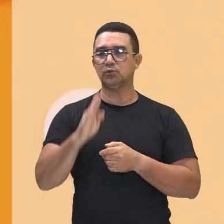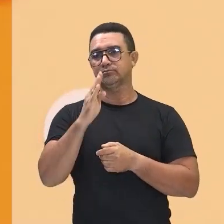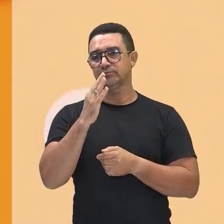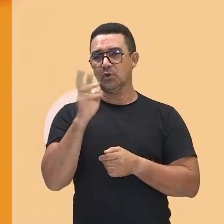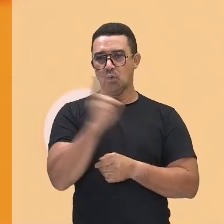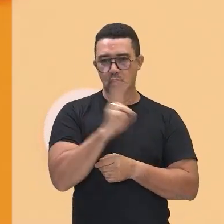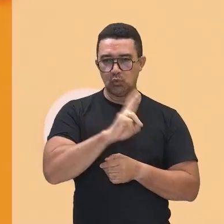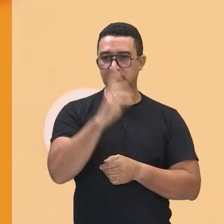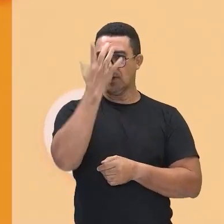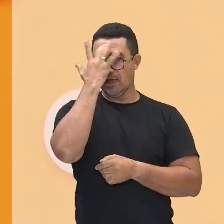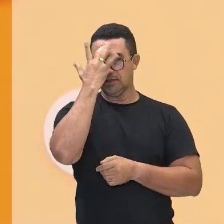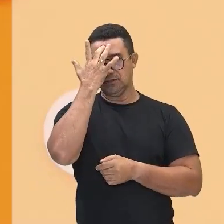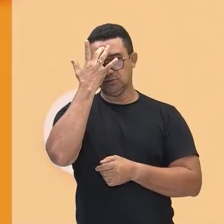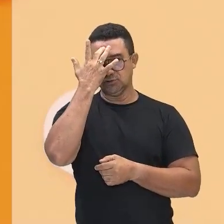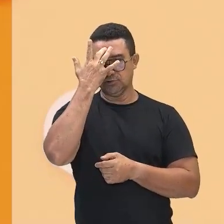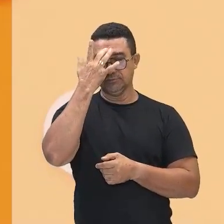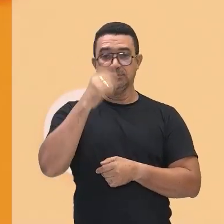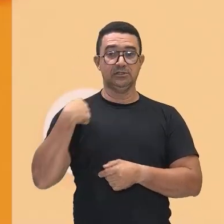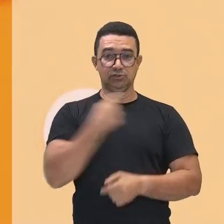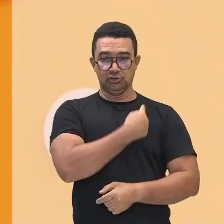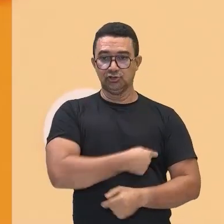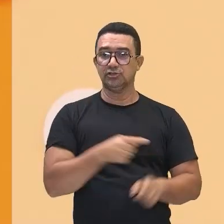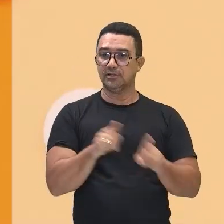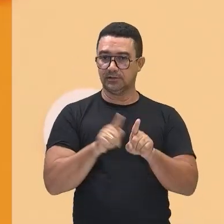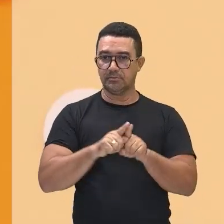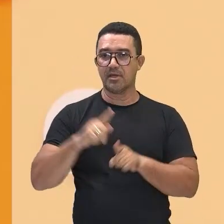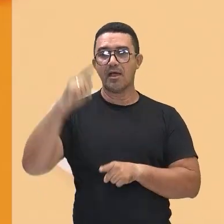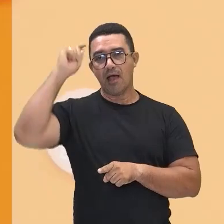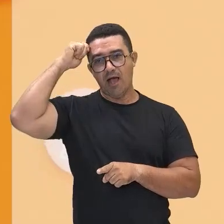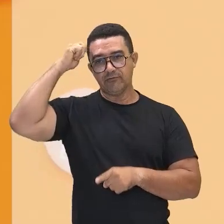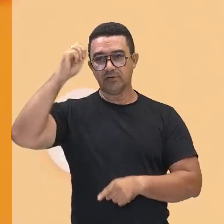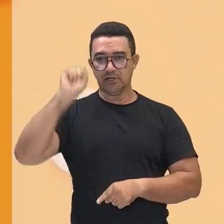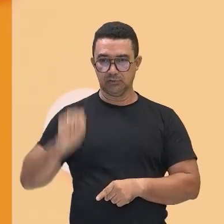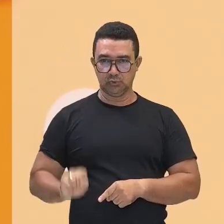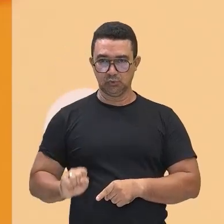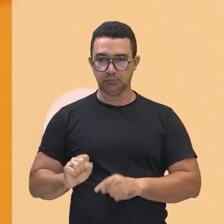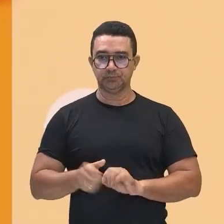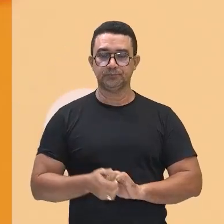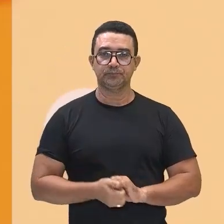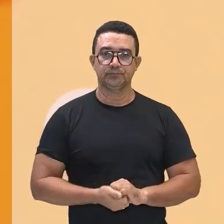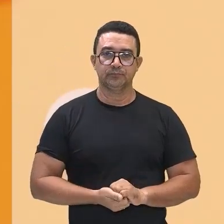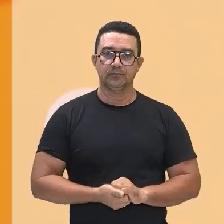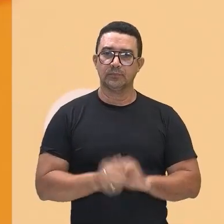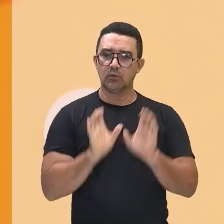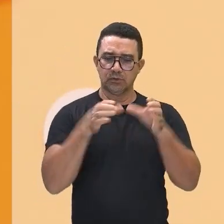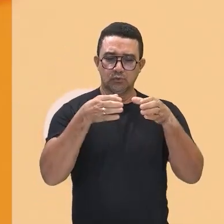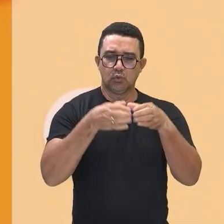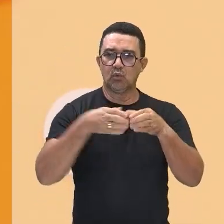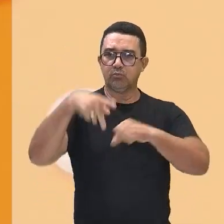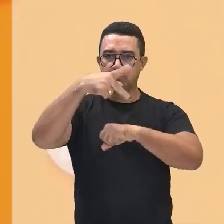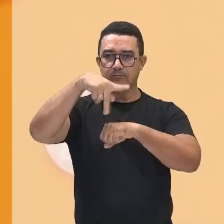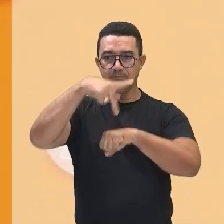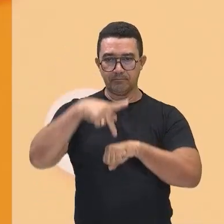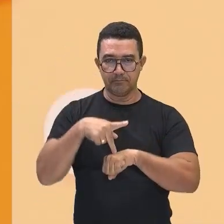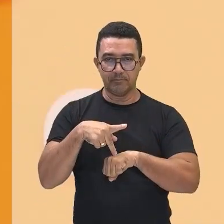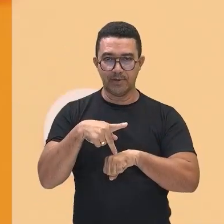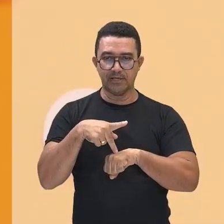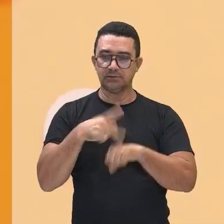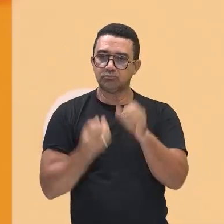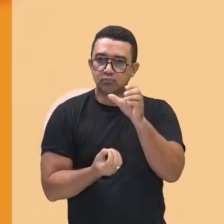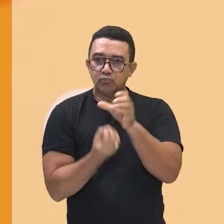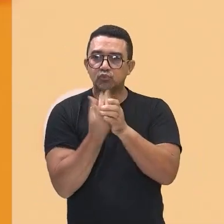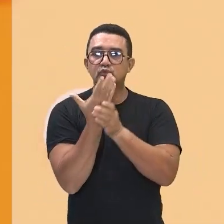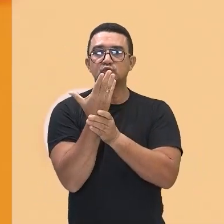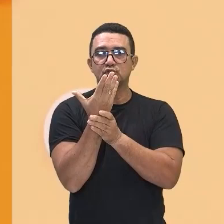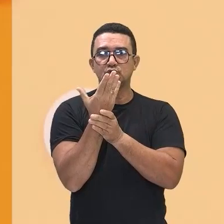e a África do Sul, tá certo? Agora, esse grupo de países, né, que acabou surgindo aí